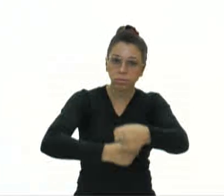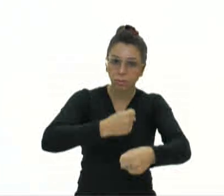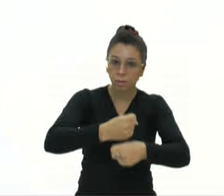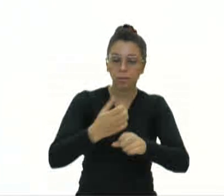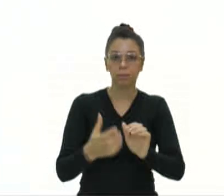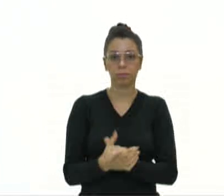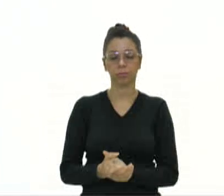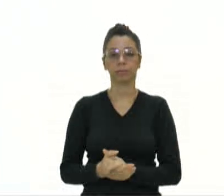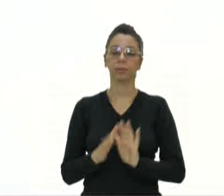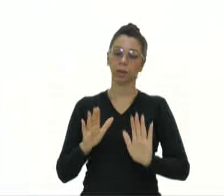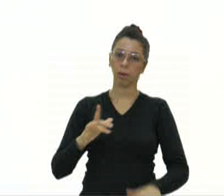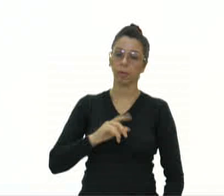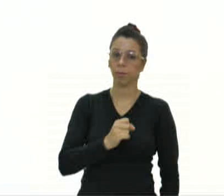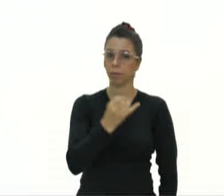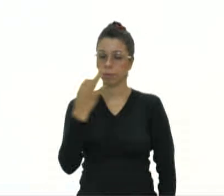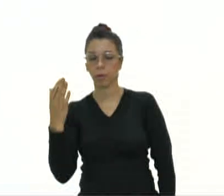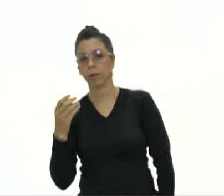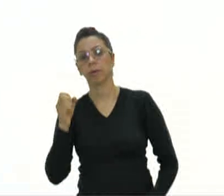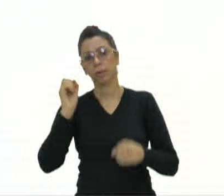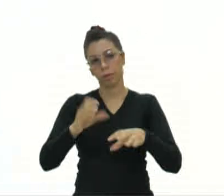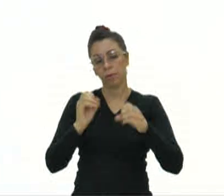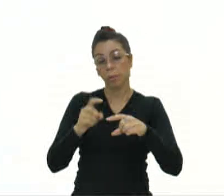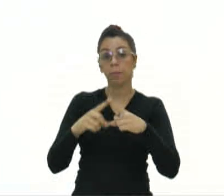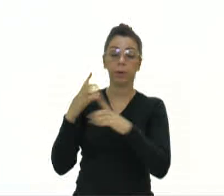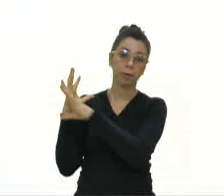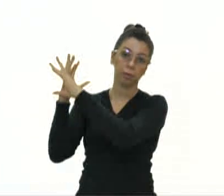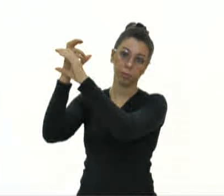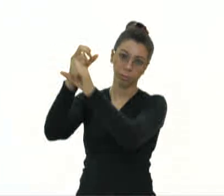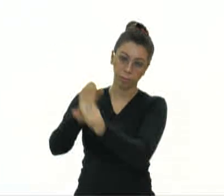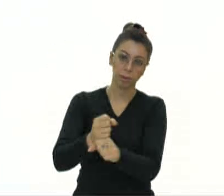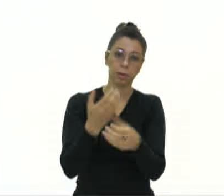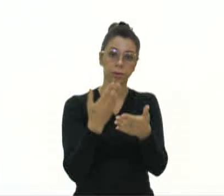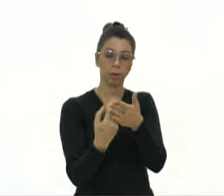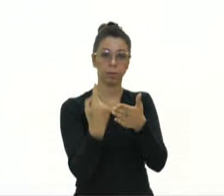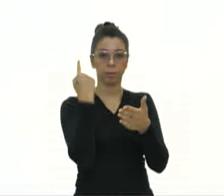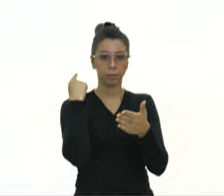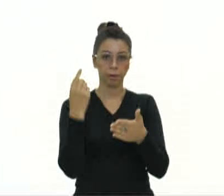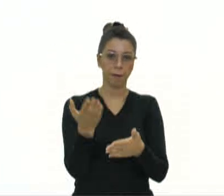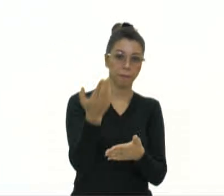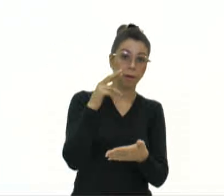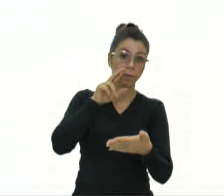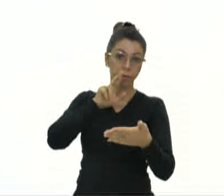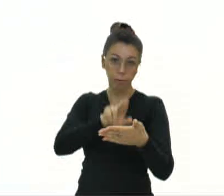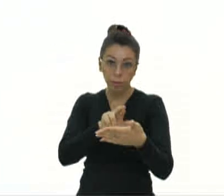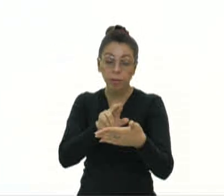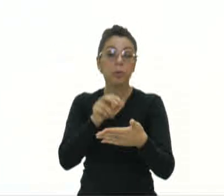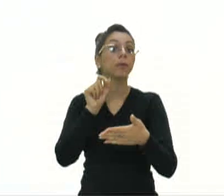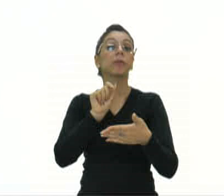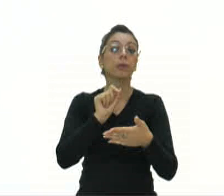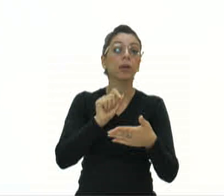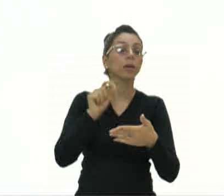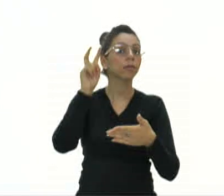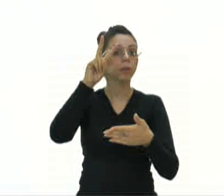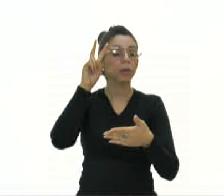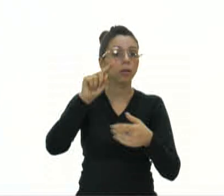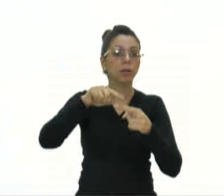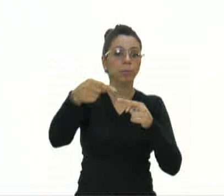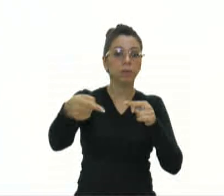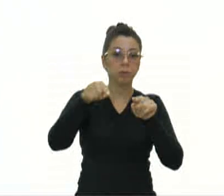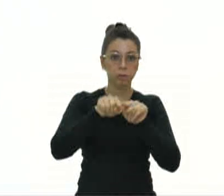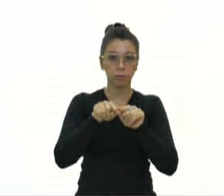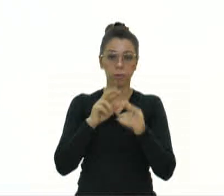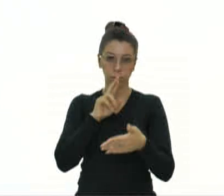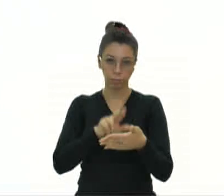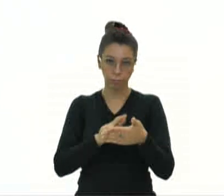coisas não falamos aqui, mas elas são uma retomada de aulas anteriores. Então vamos lá, façam, vejam o que vocês lembram ainda e voltamos já